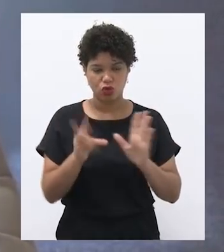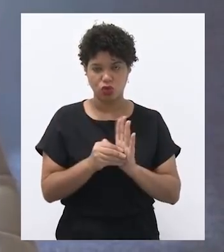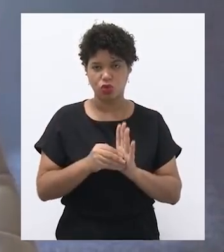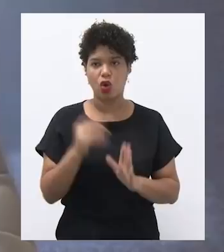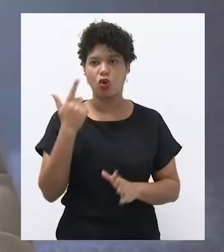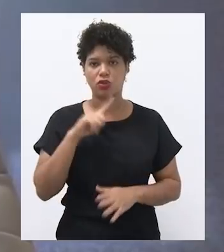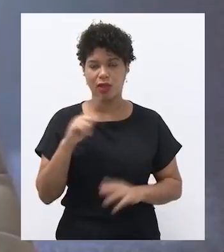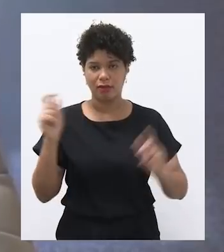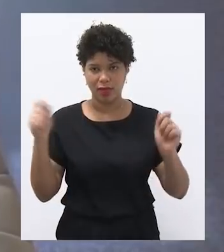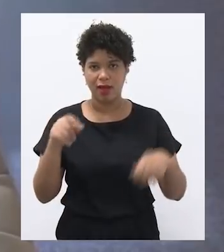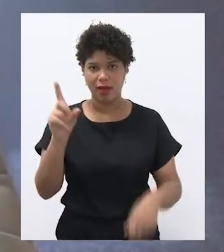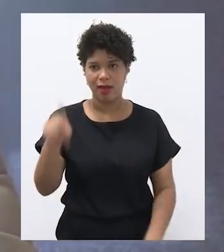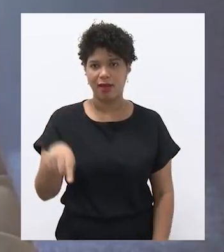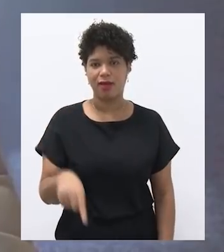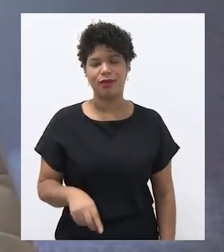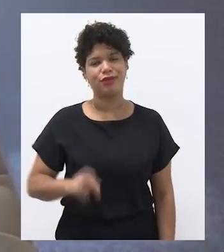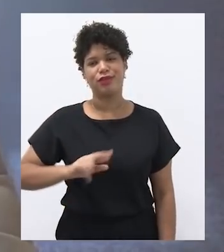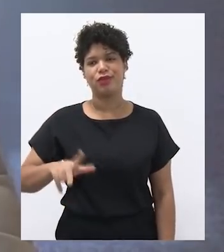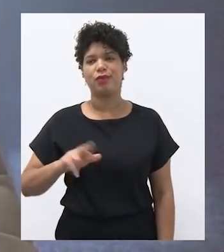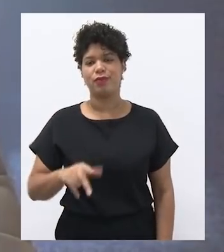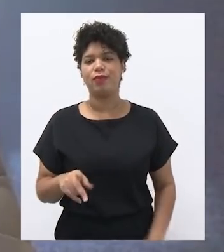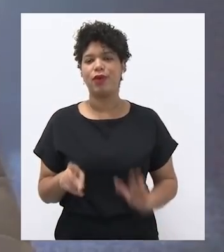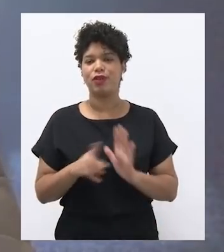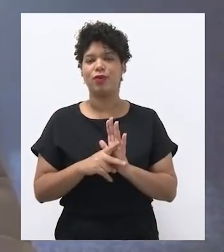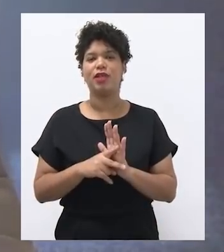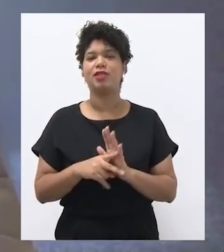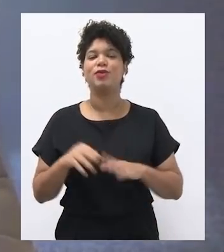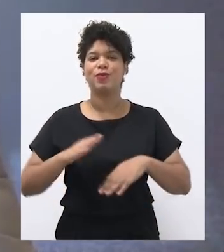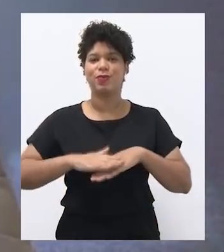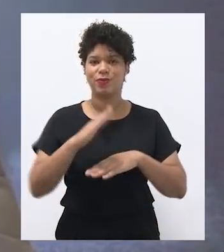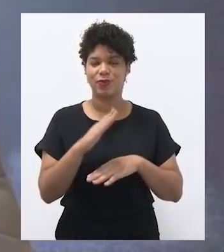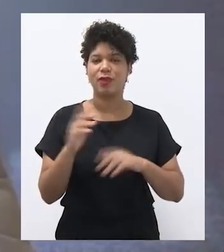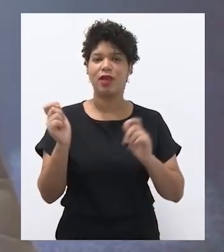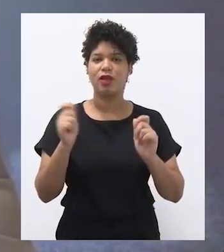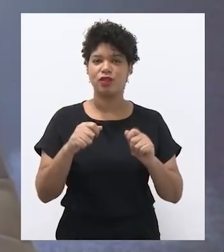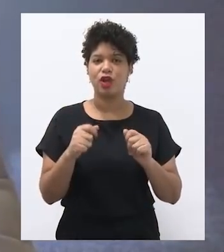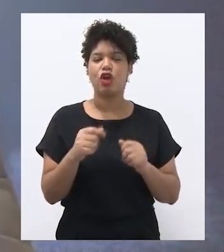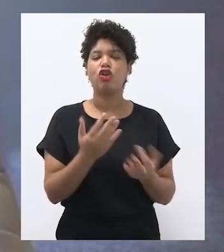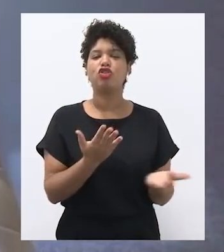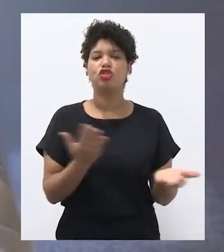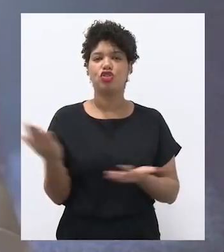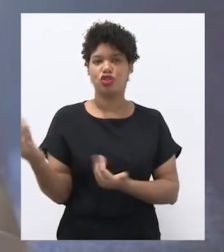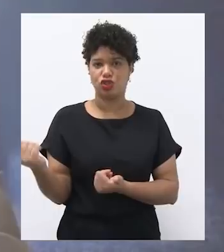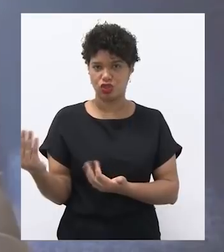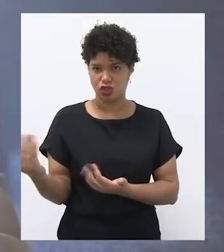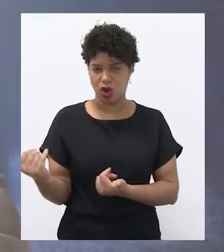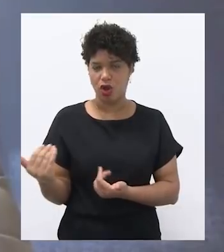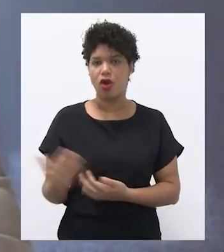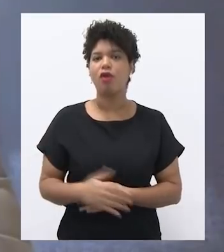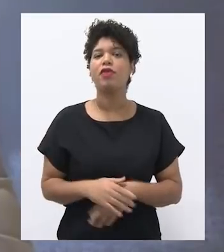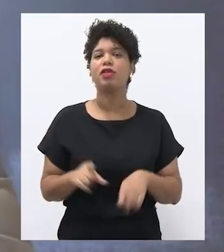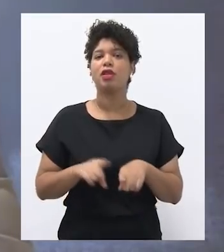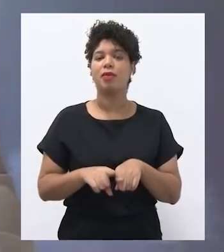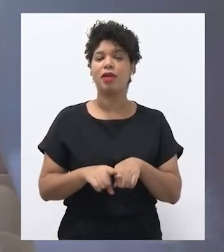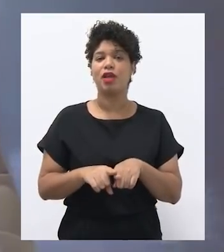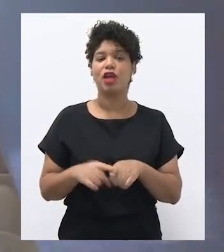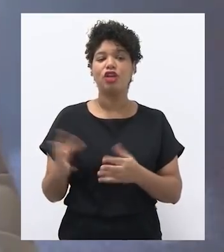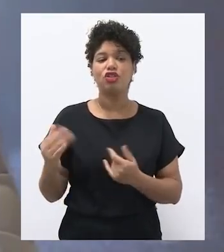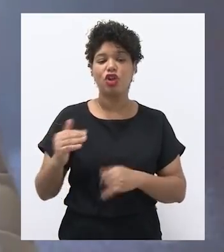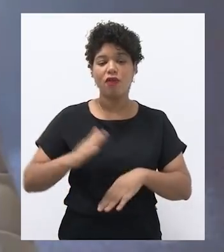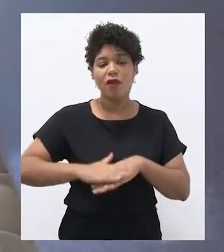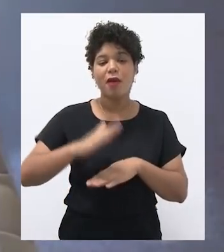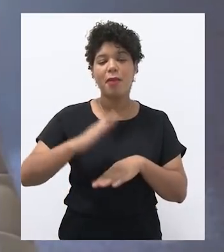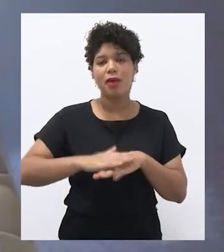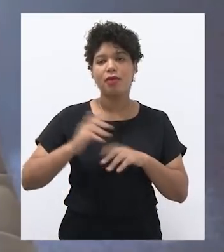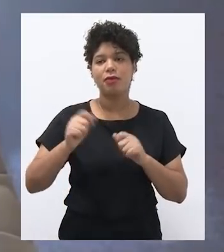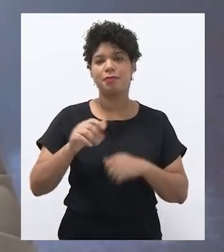retém os mais jovens, sobretudo, todos de maneira geral, os jovens de uma maneira geral, mas os mais jovens em especial,